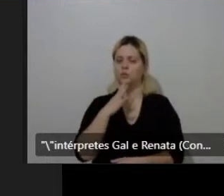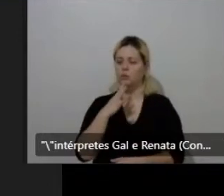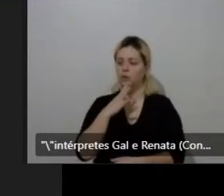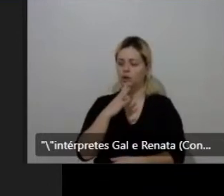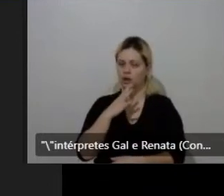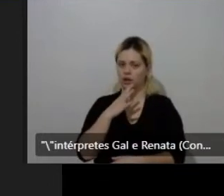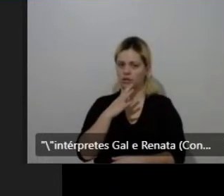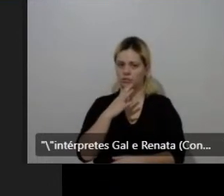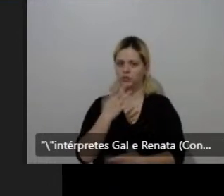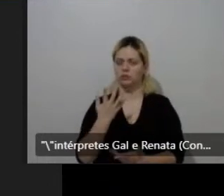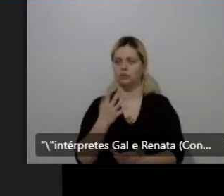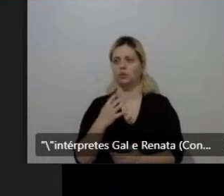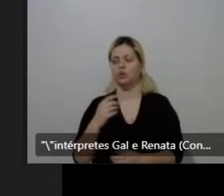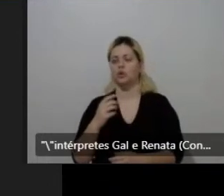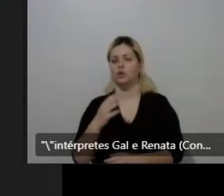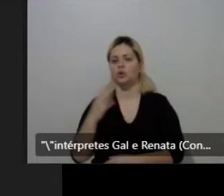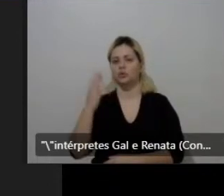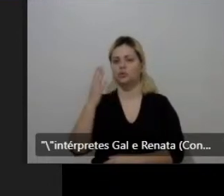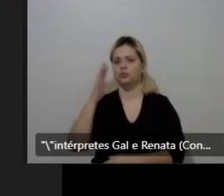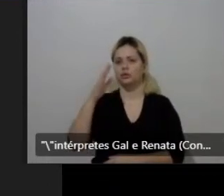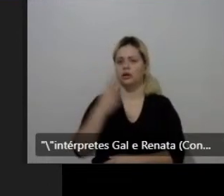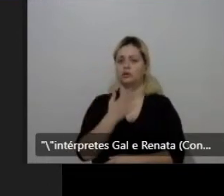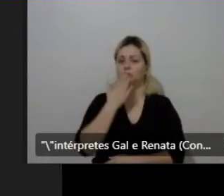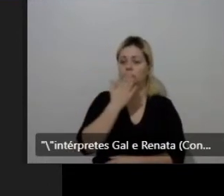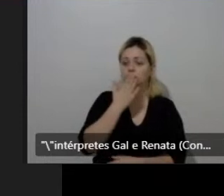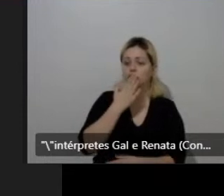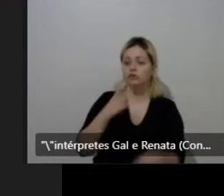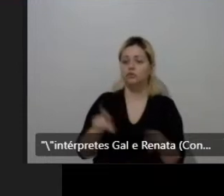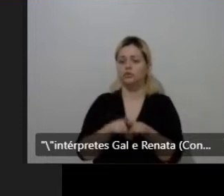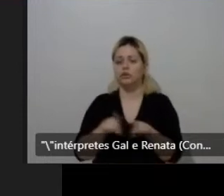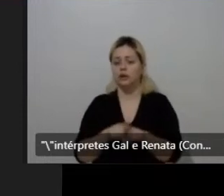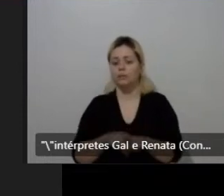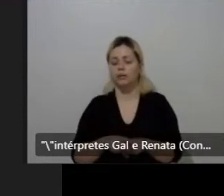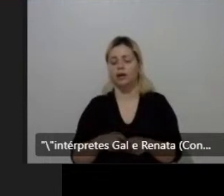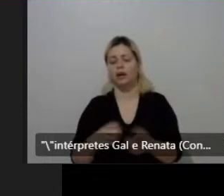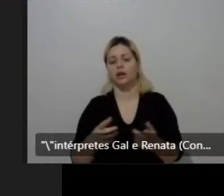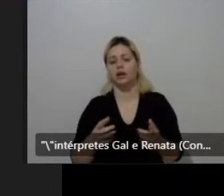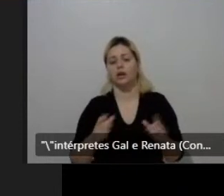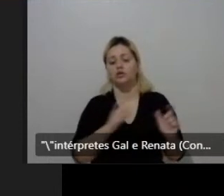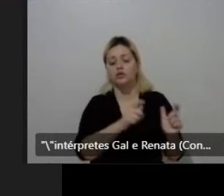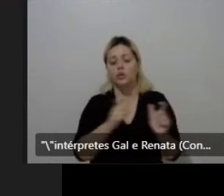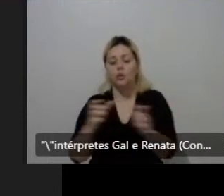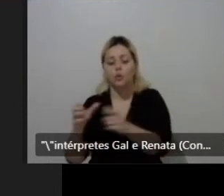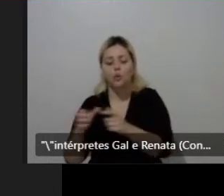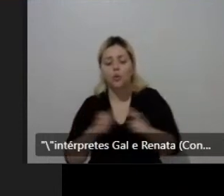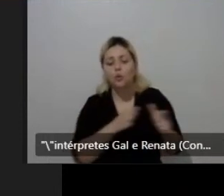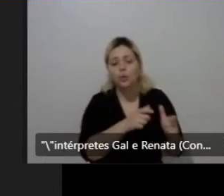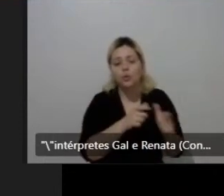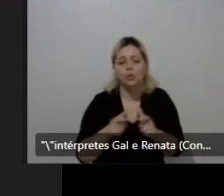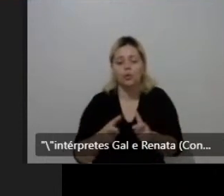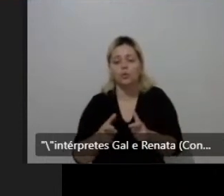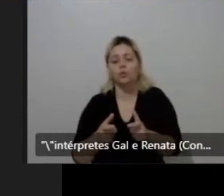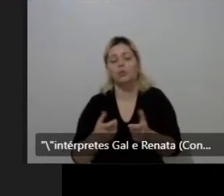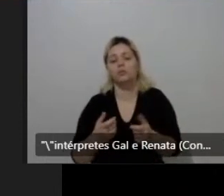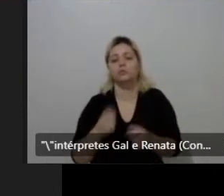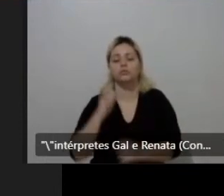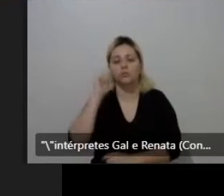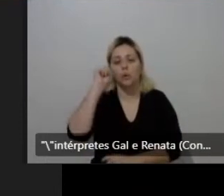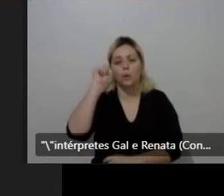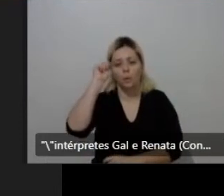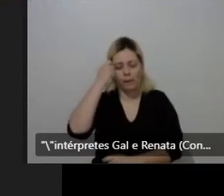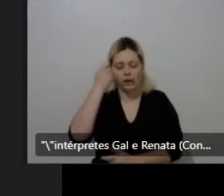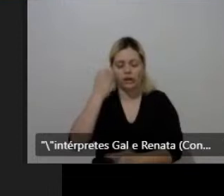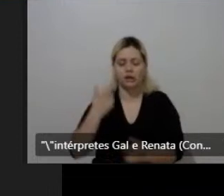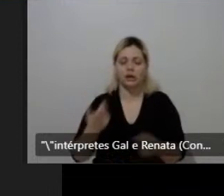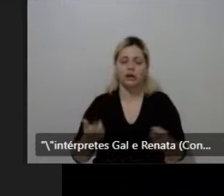reconhecimento territorial indígena, quilombola e todas as outras povos e comunidades entram com um patrimônio cultural